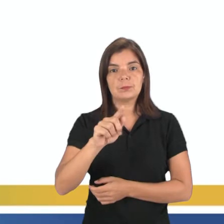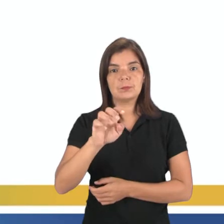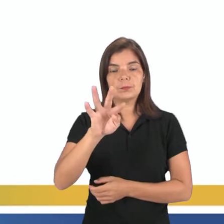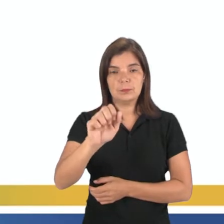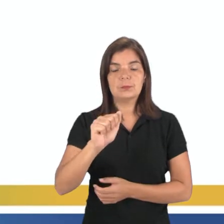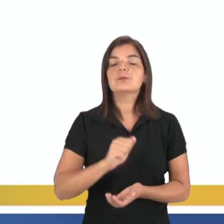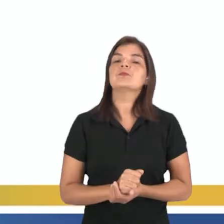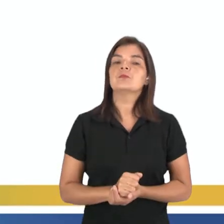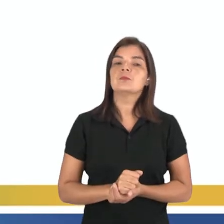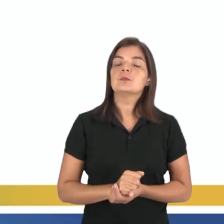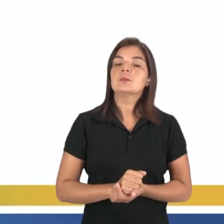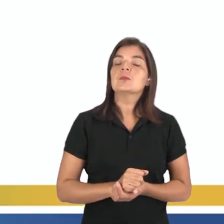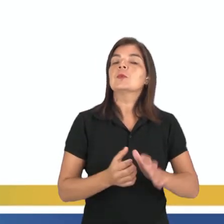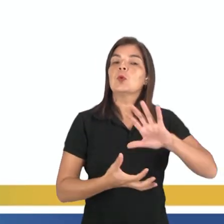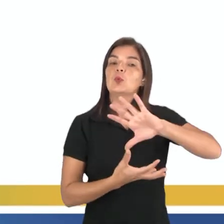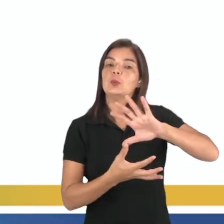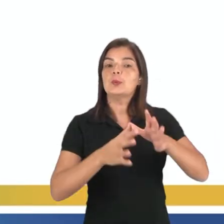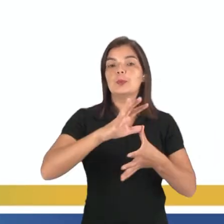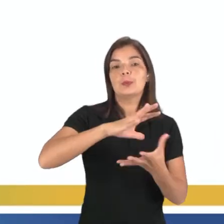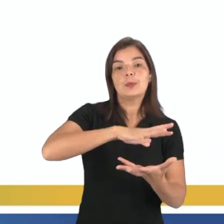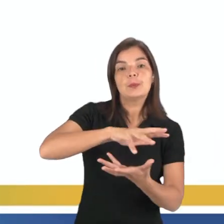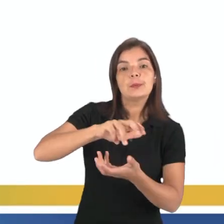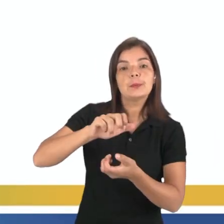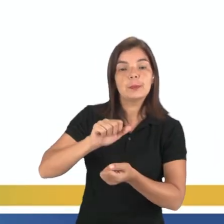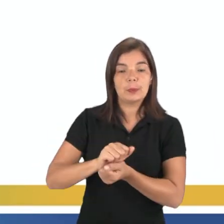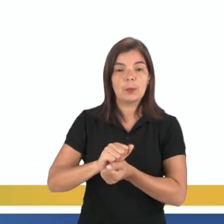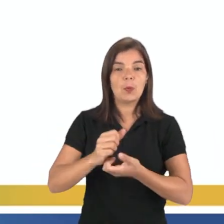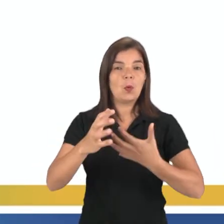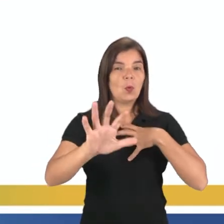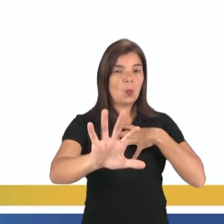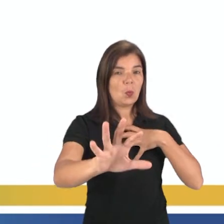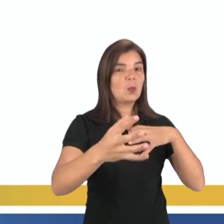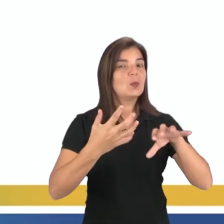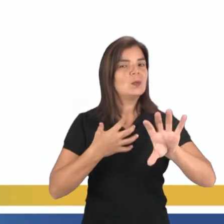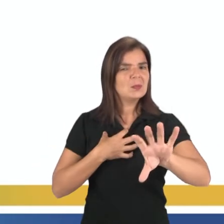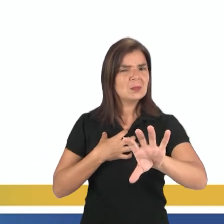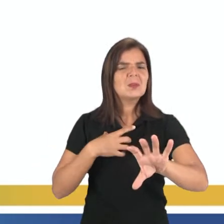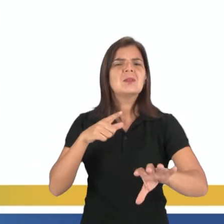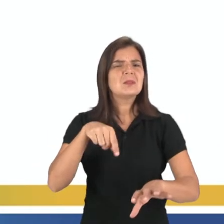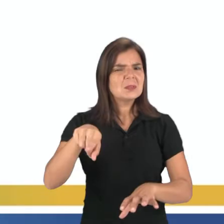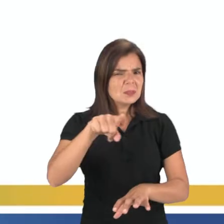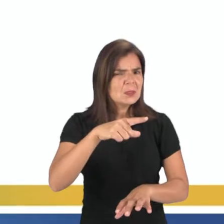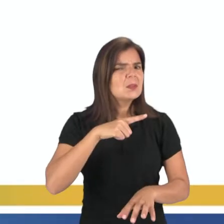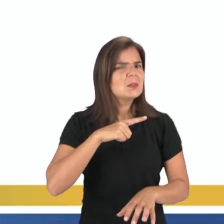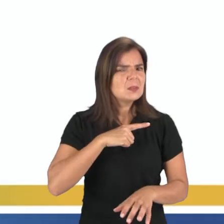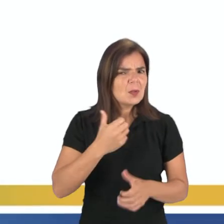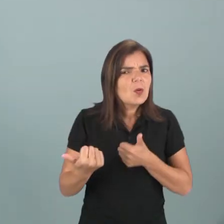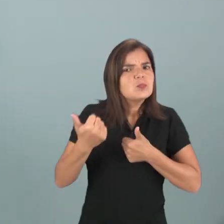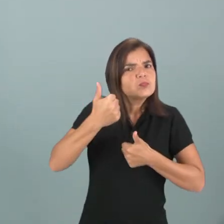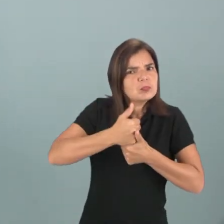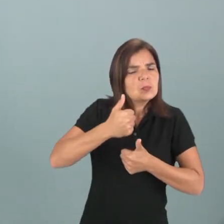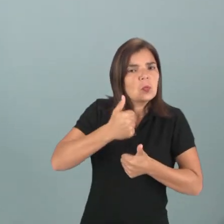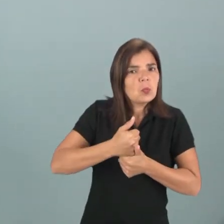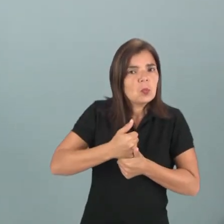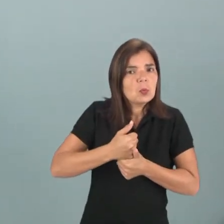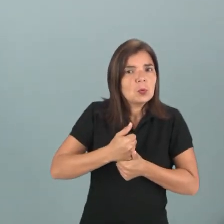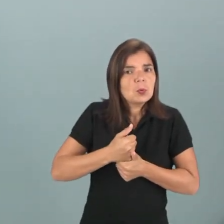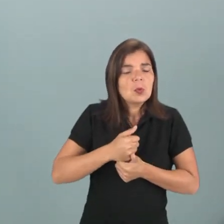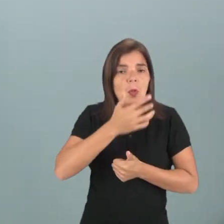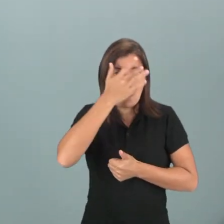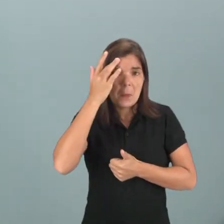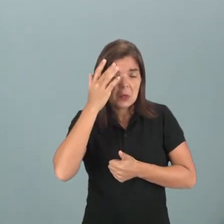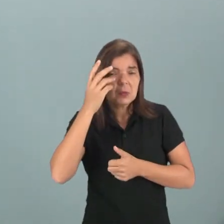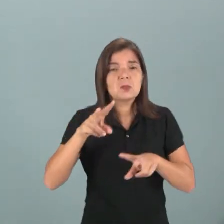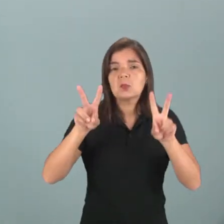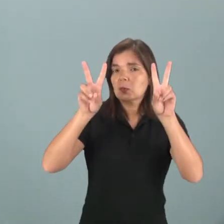Pandemia com empatia. Você tem se colocado no lugar do outro? Gente, quando o título vem, você